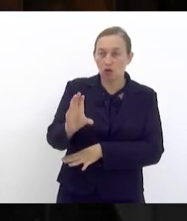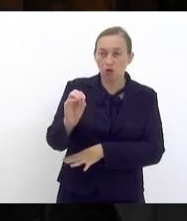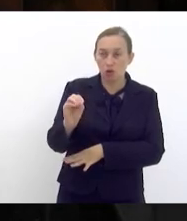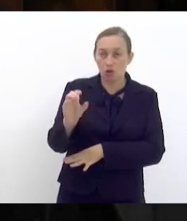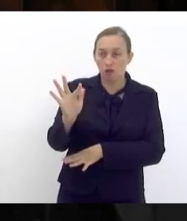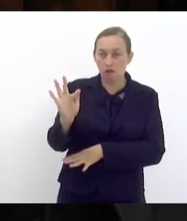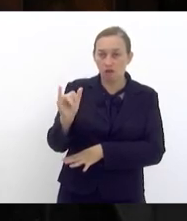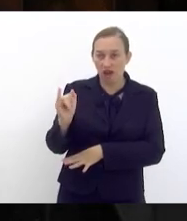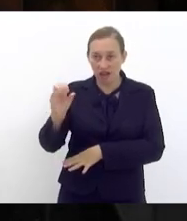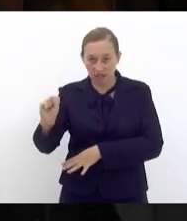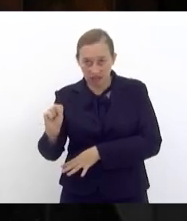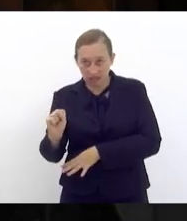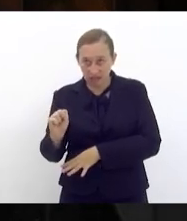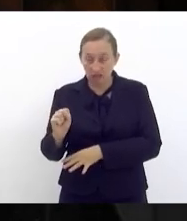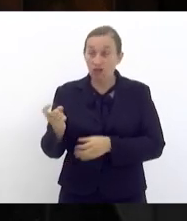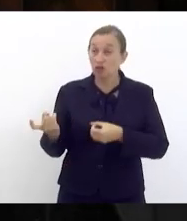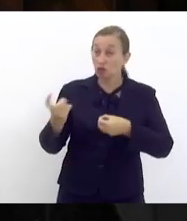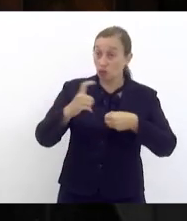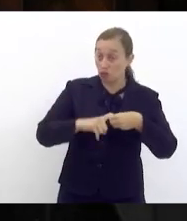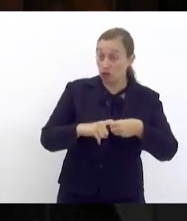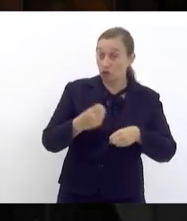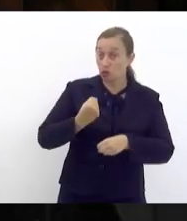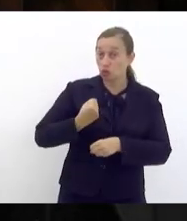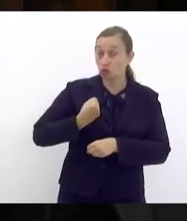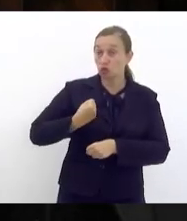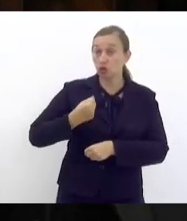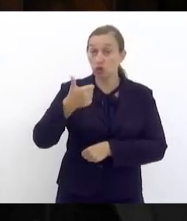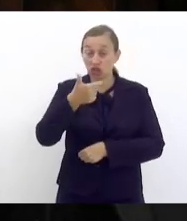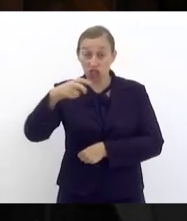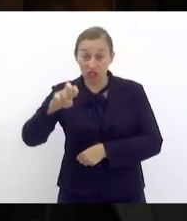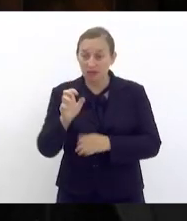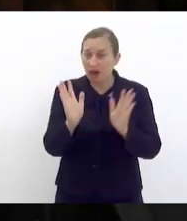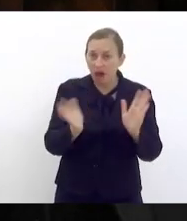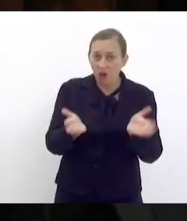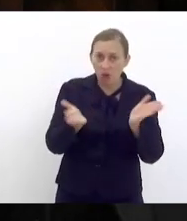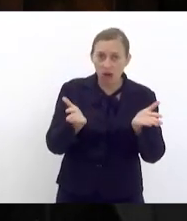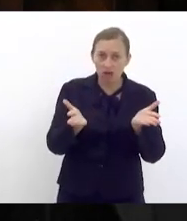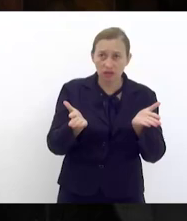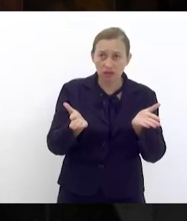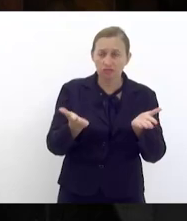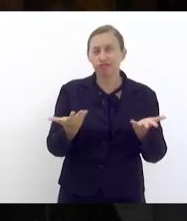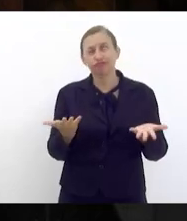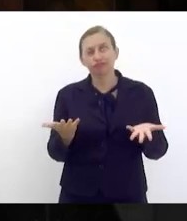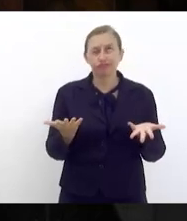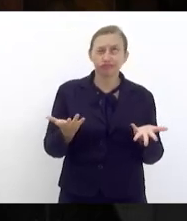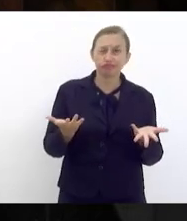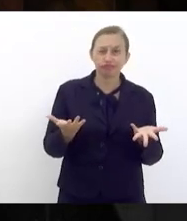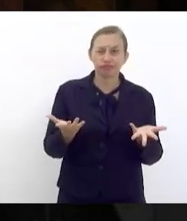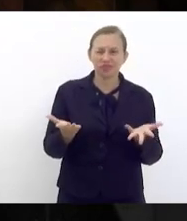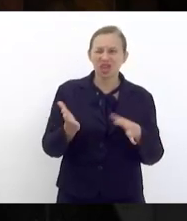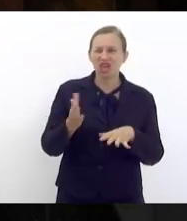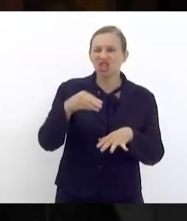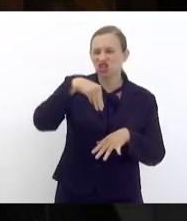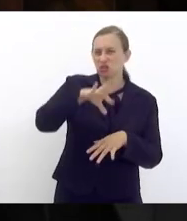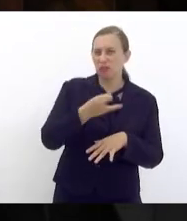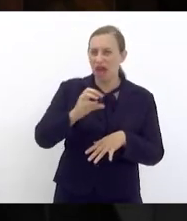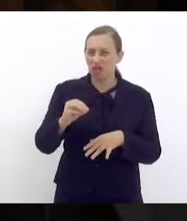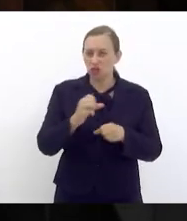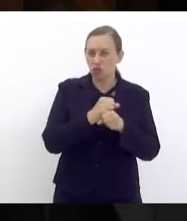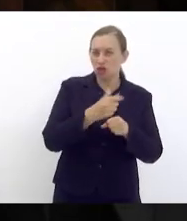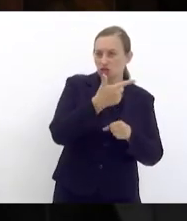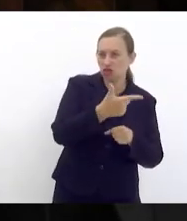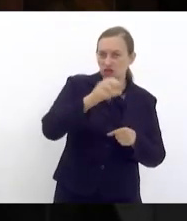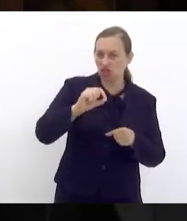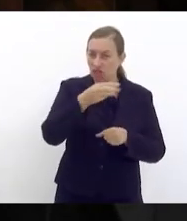um convênio, chama convênio número 15, agora, de março de 23,